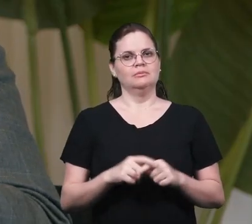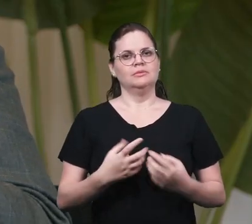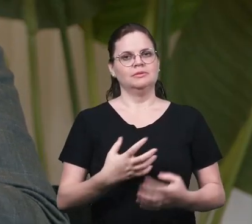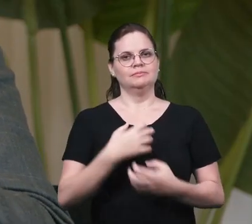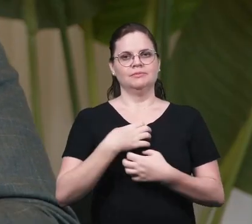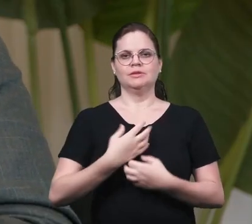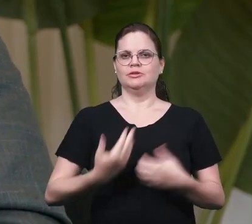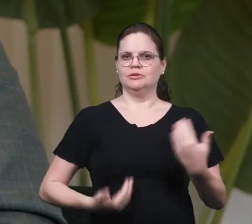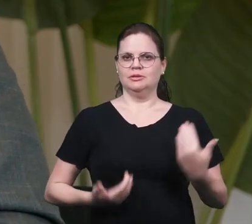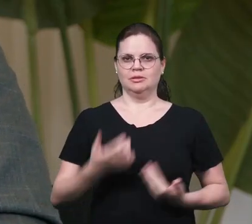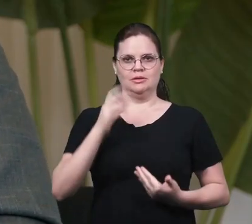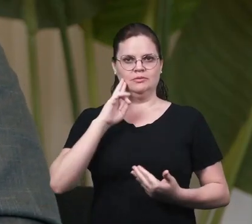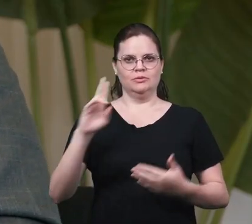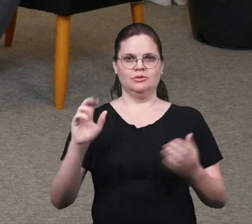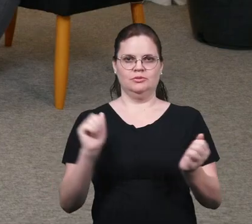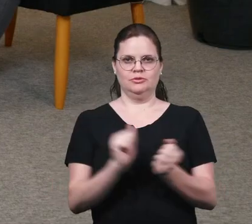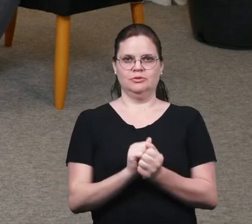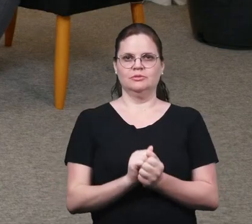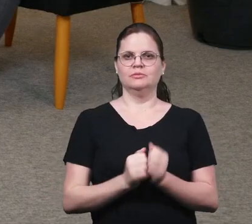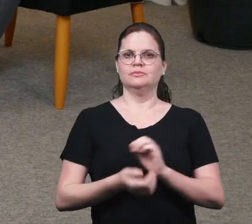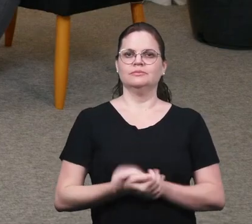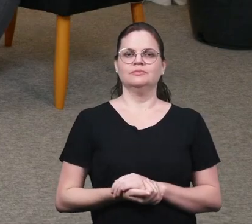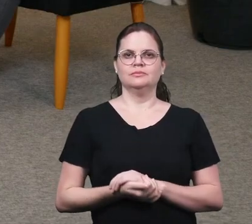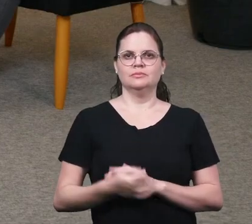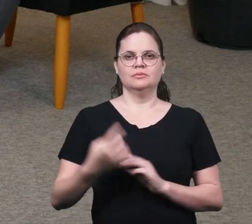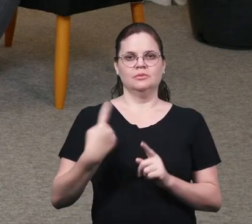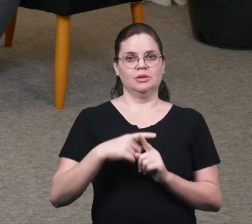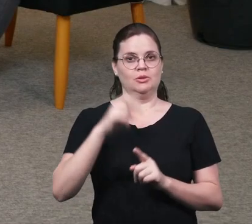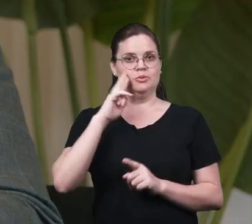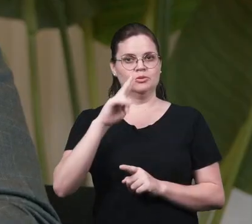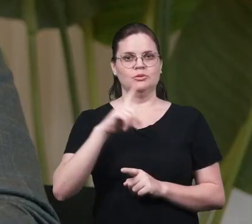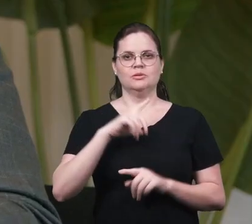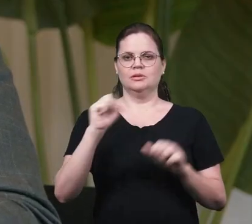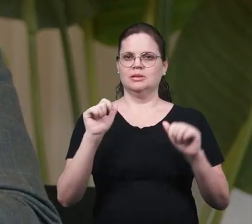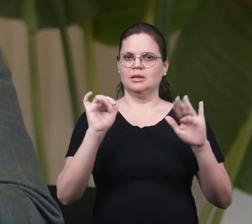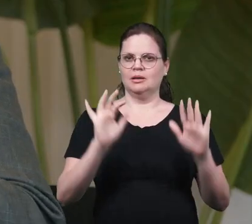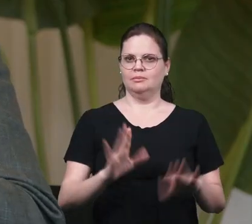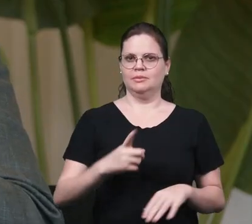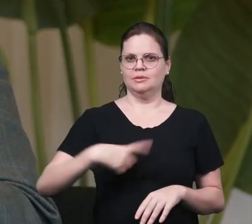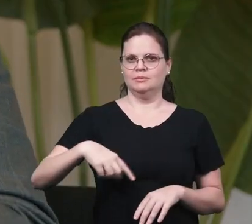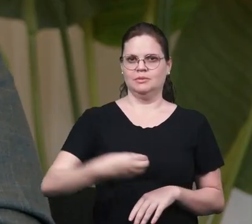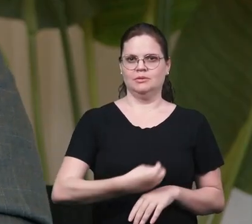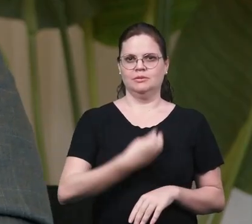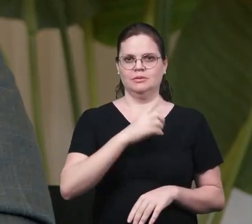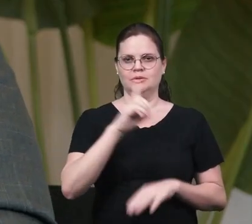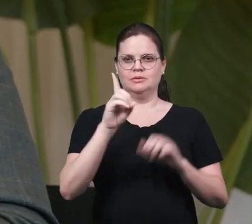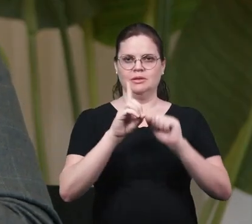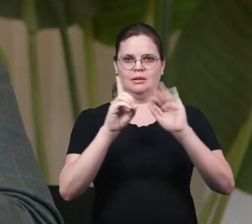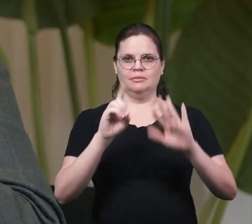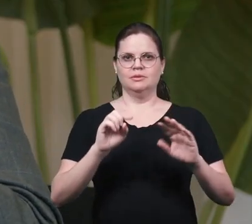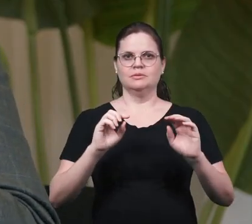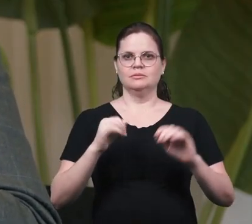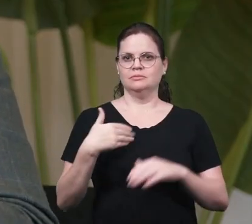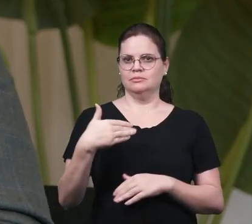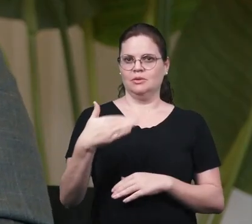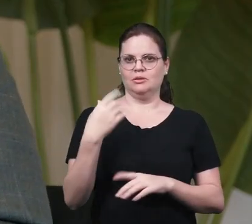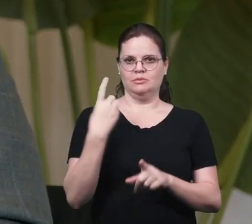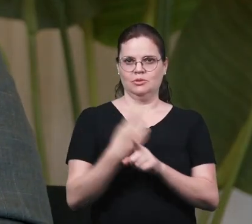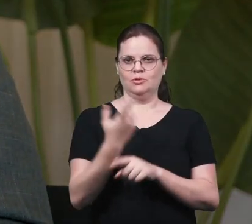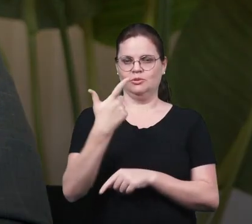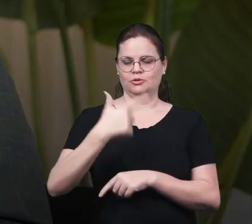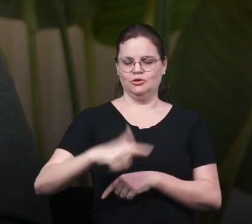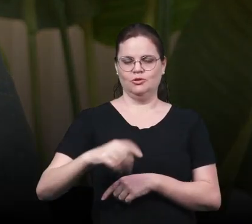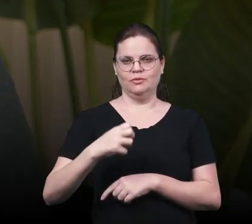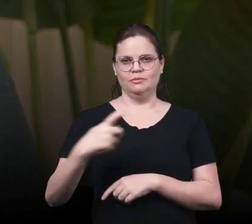servirmos o Senhor de todo o nosso coração. O Senhor tem essa bênção para as nossas vidas. Que Deus abençoe a todos. Até a semana que vem, no